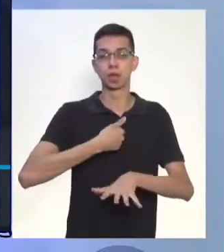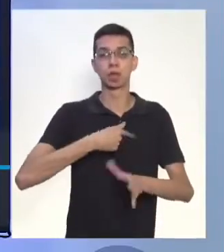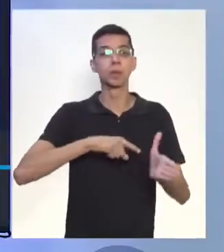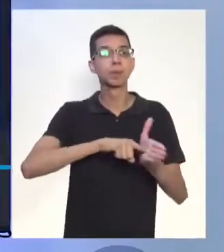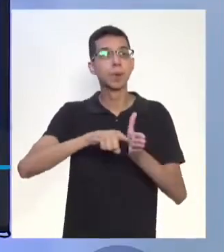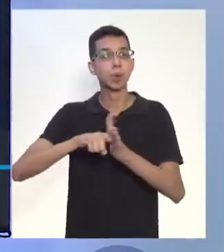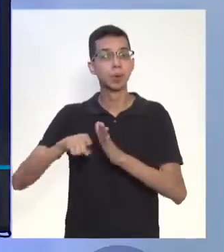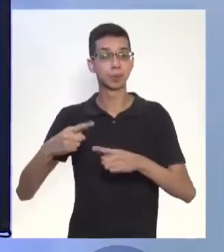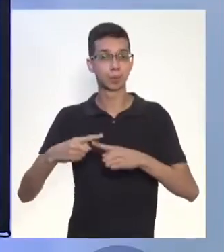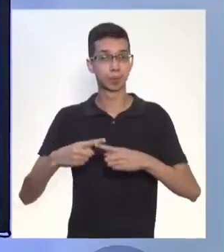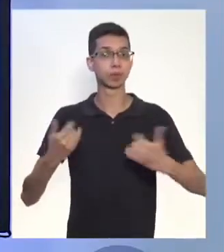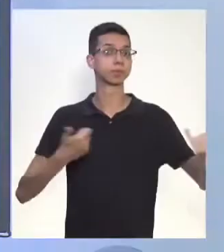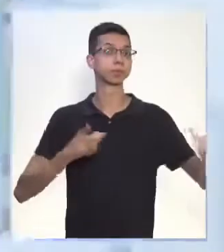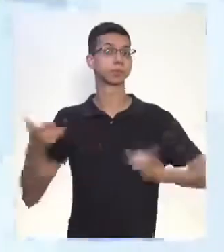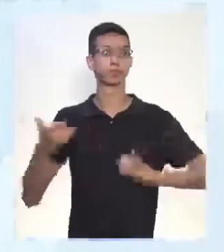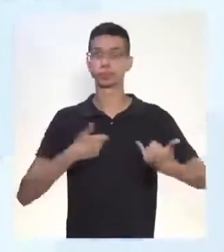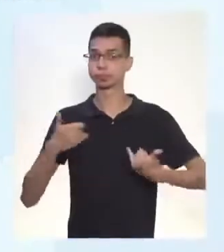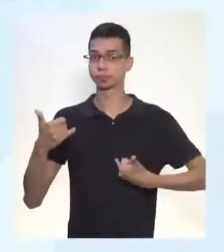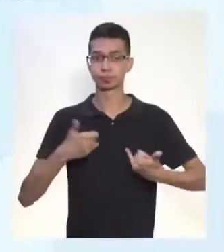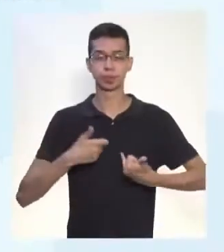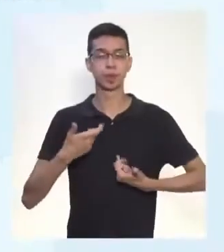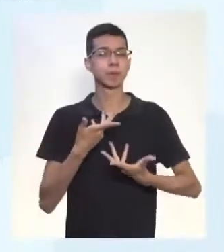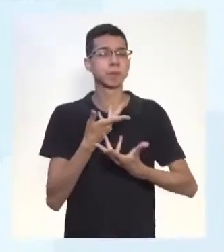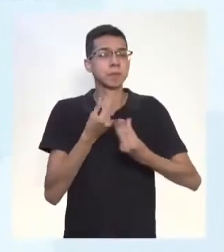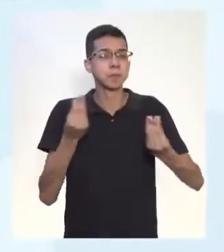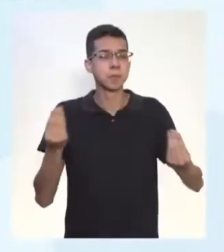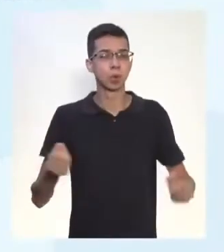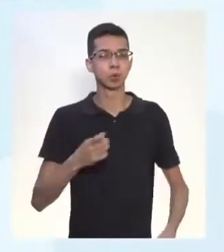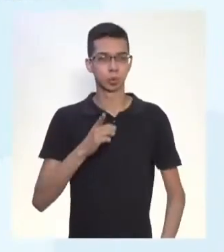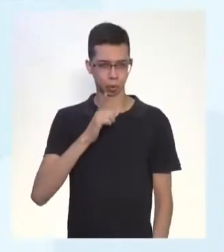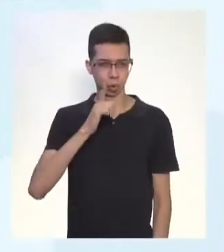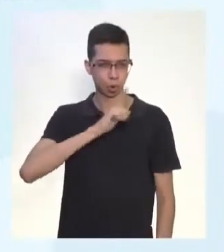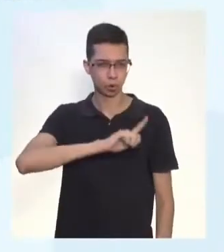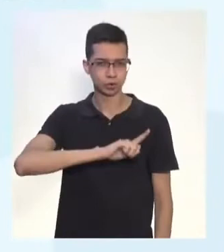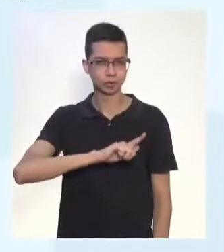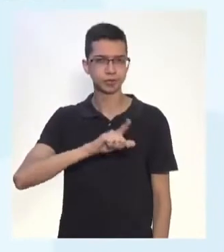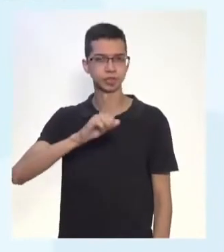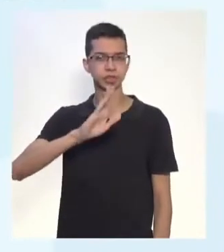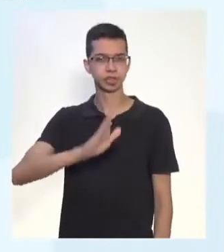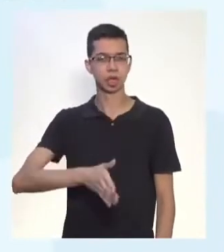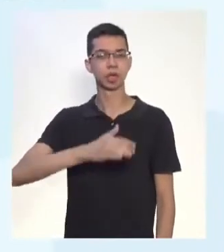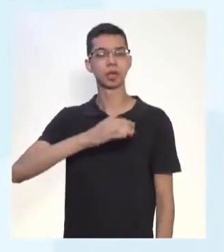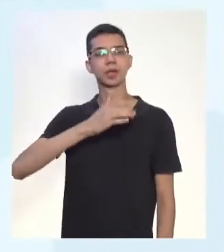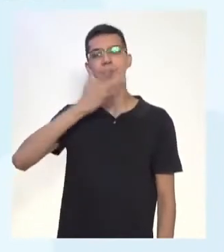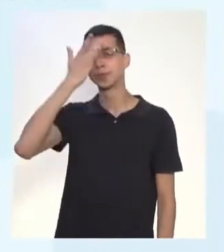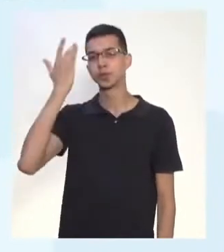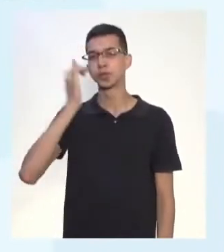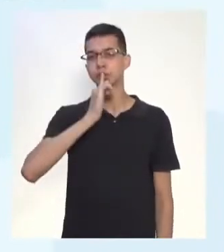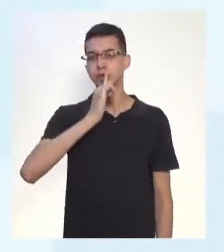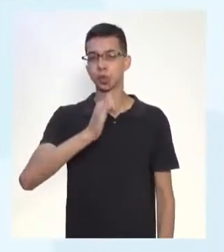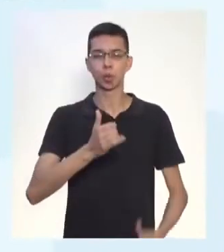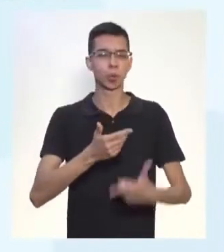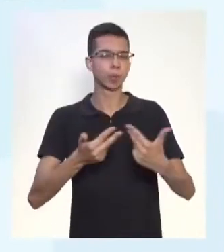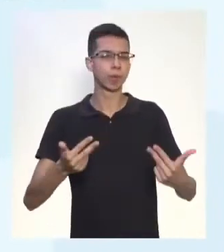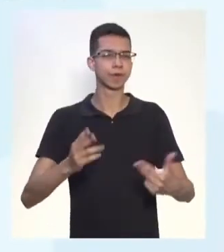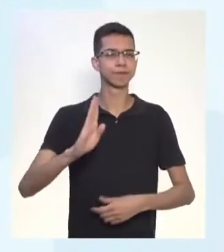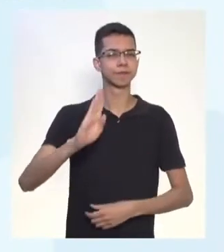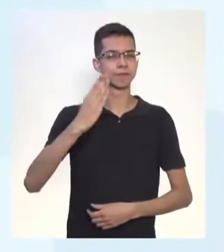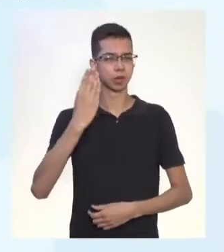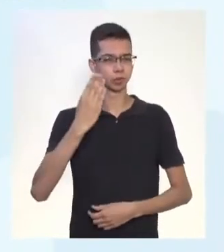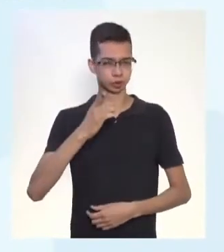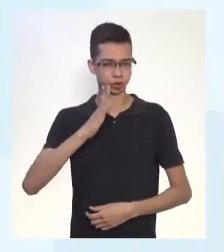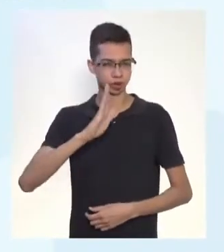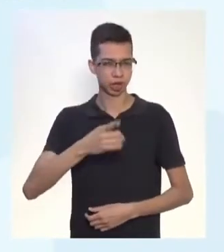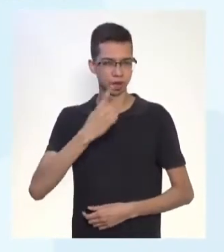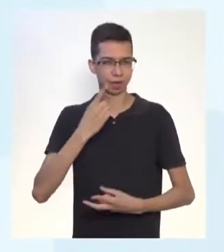muitas notícias, você consegue ou você recebeu alguma notícia falsa? Você já checou algum tipo de notícia?